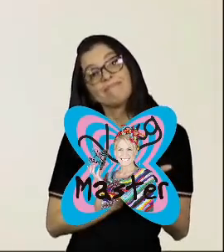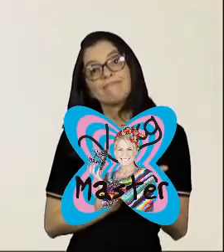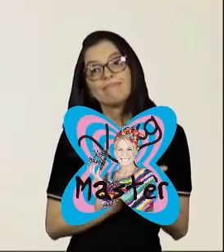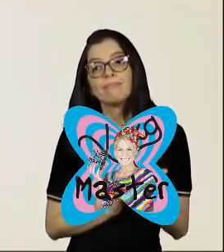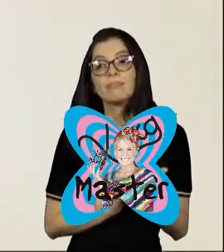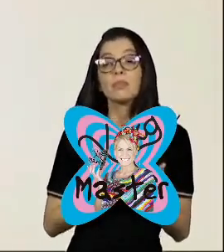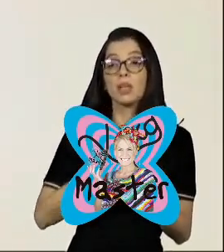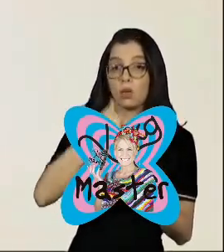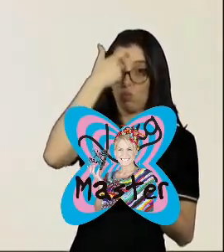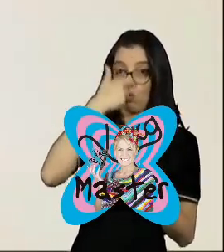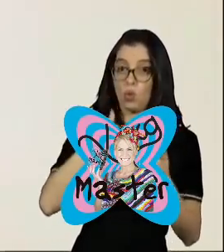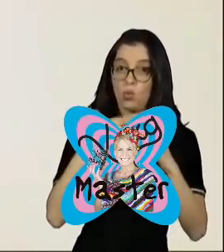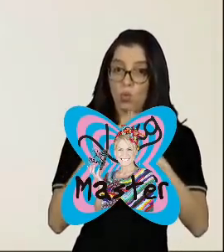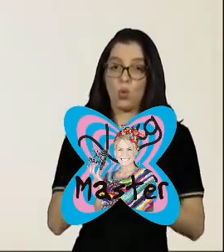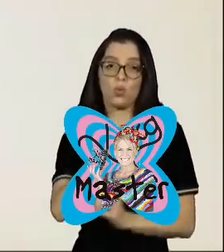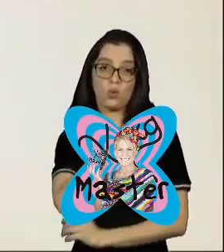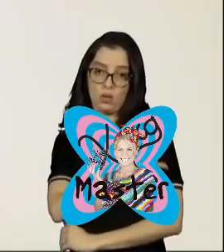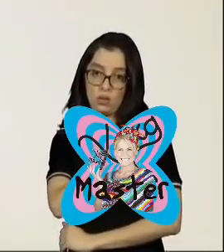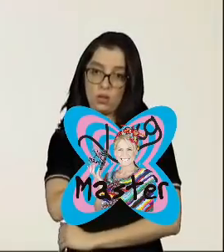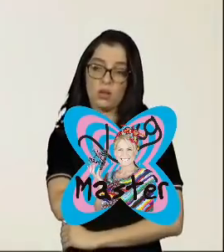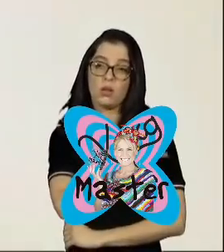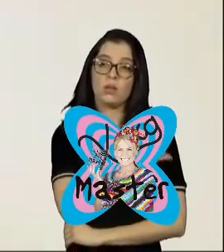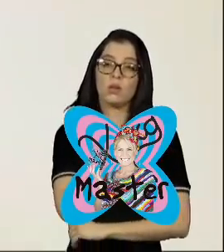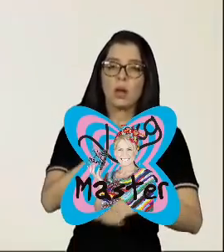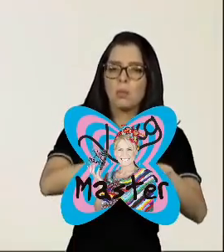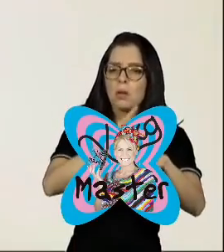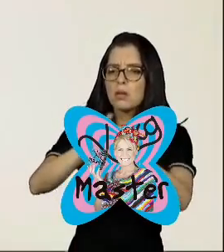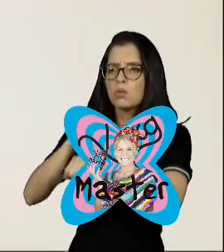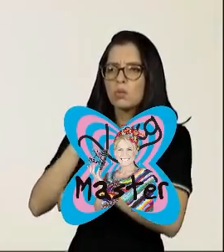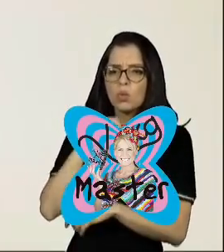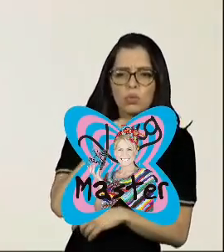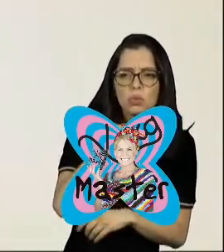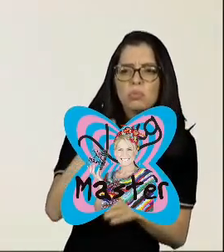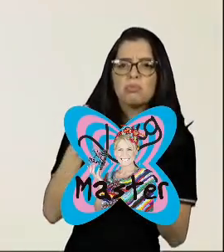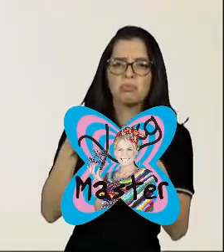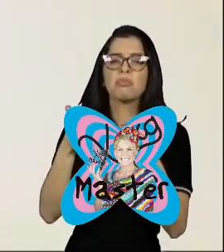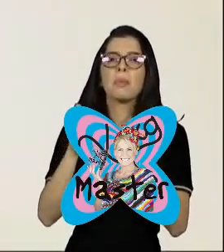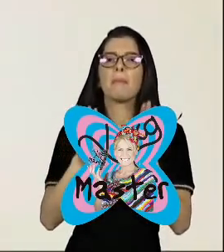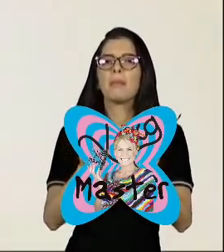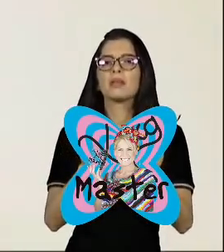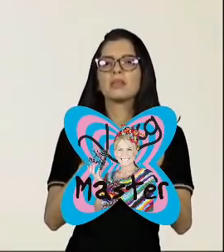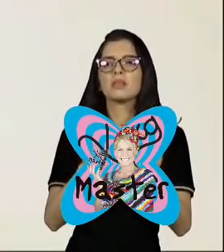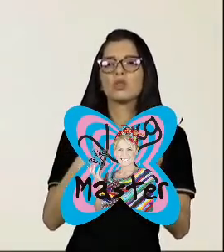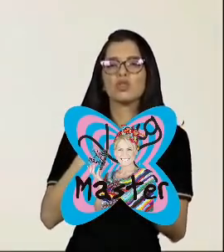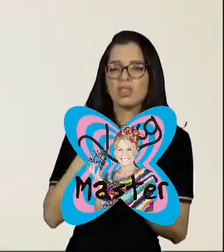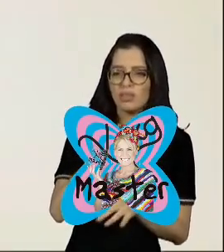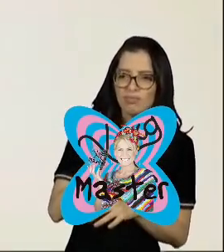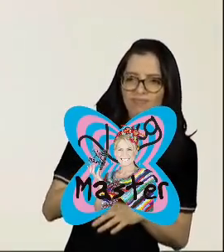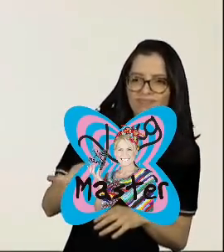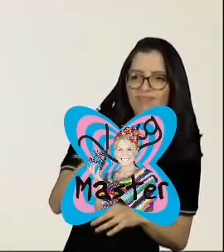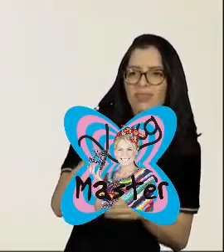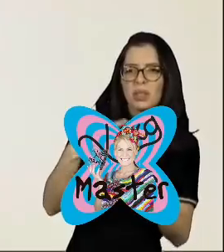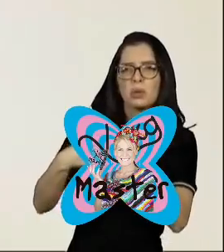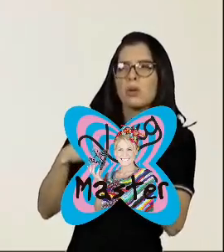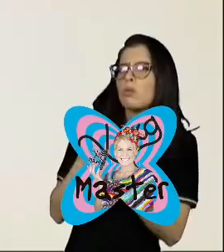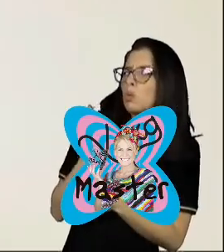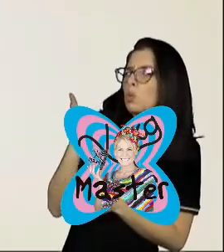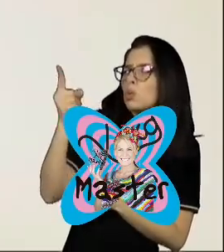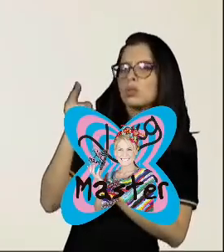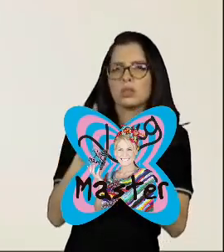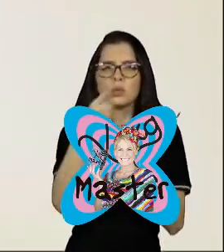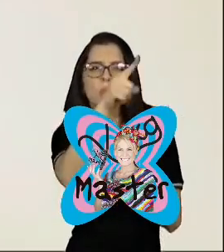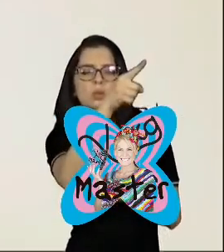eu morando no Rio de Janeiro a gente tá falando mais das grandes capitais mas mesmo assim é no interior Eu ainda